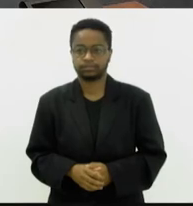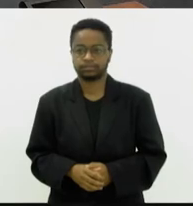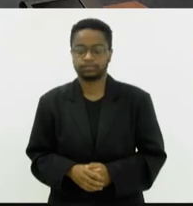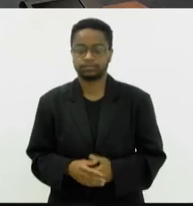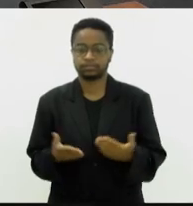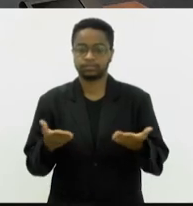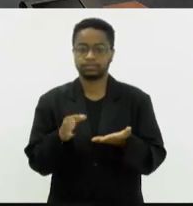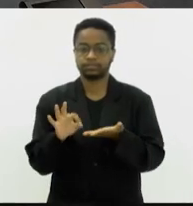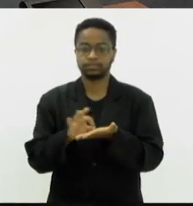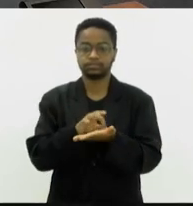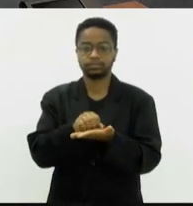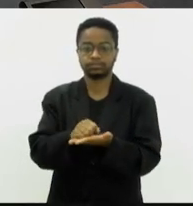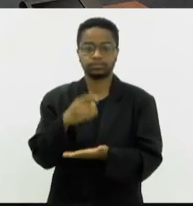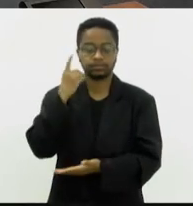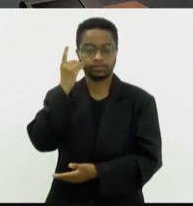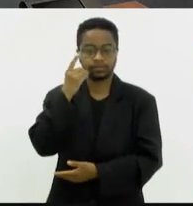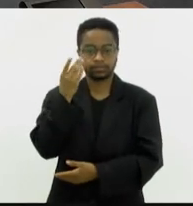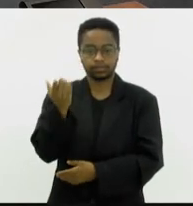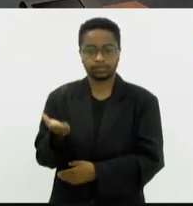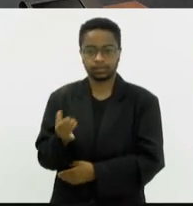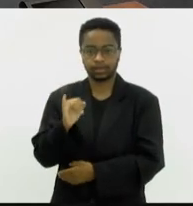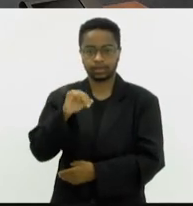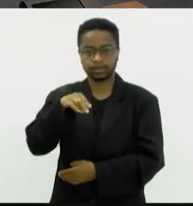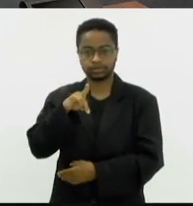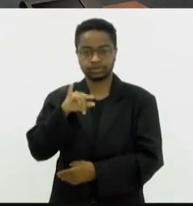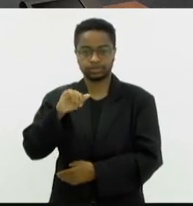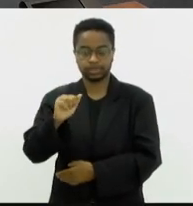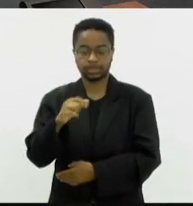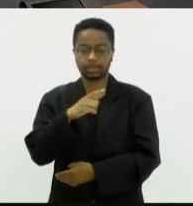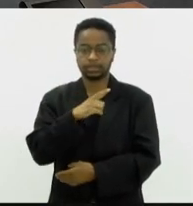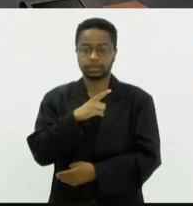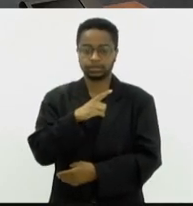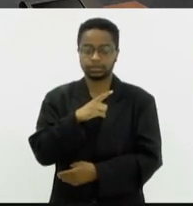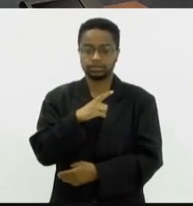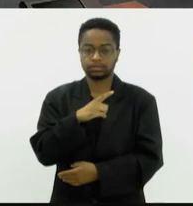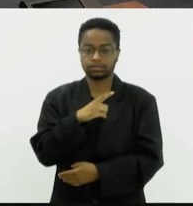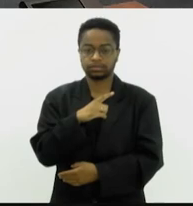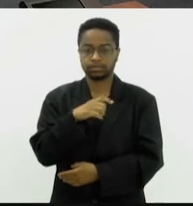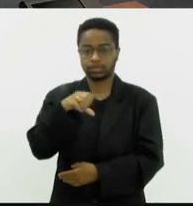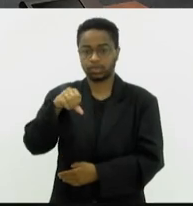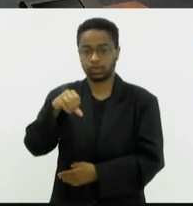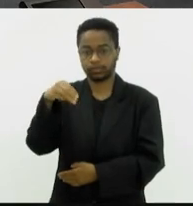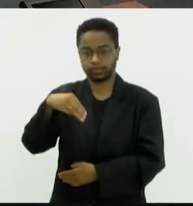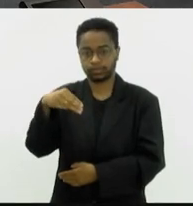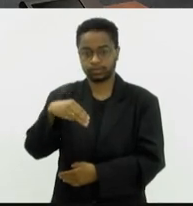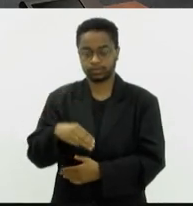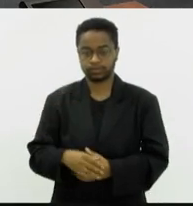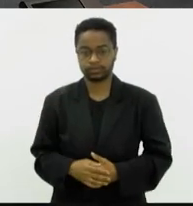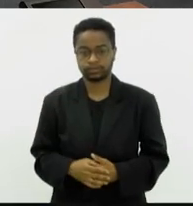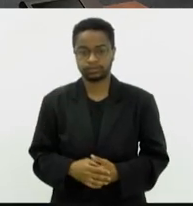próximo orador inscrito é a nobre deputada India armelau que dispõe de 9